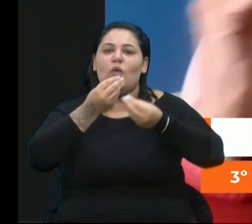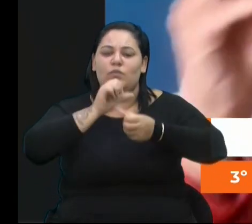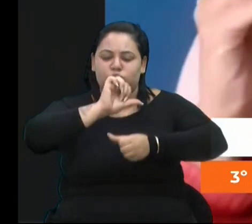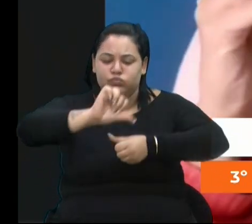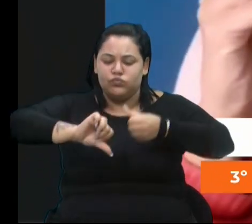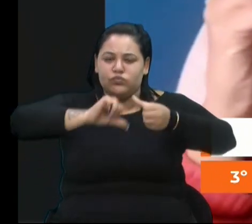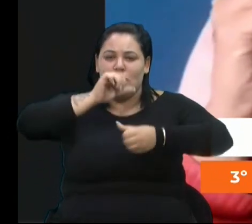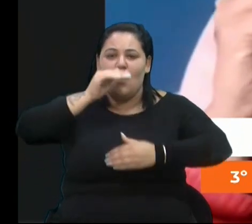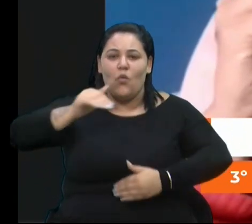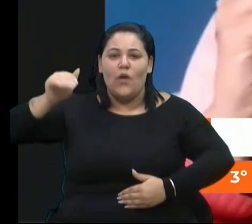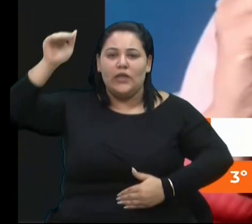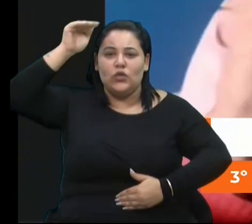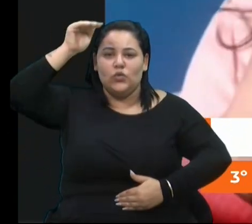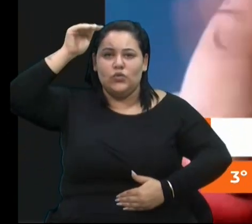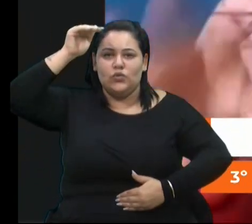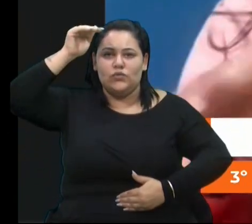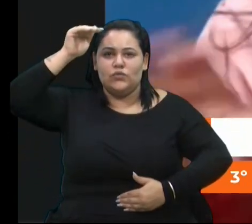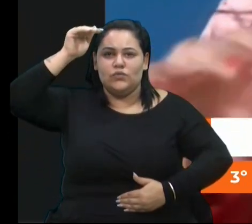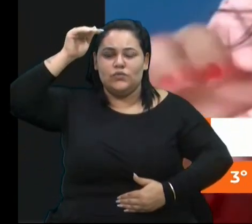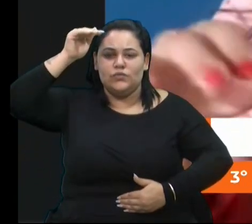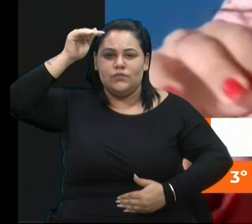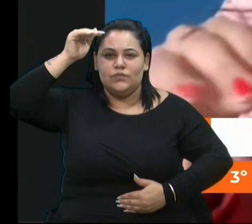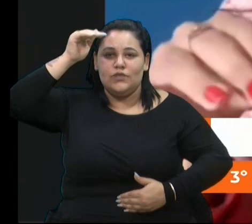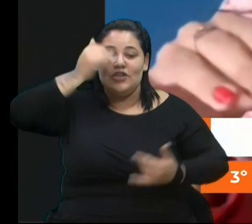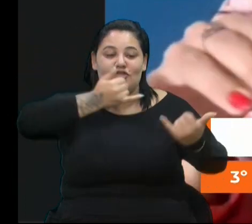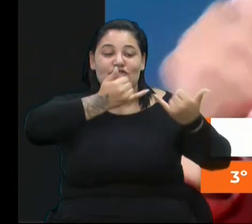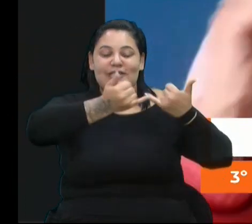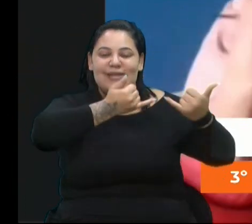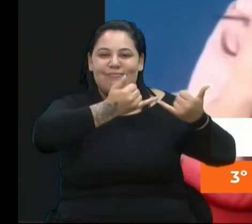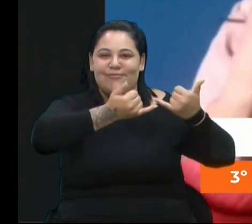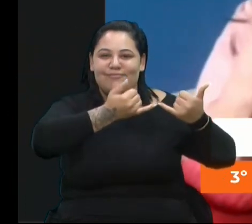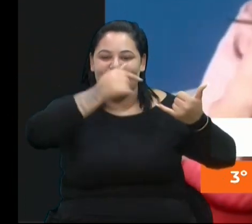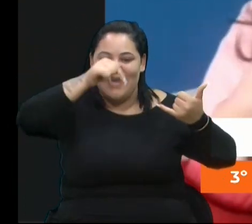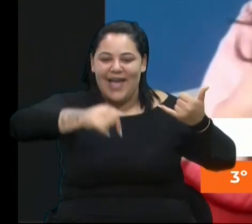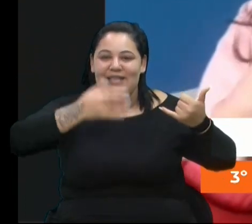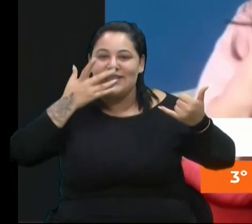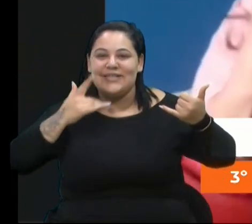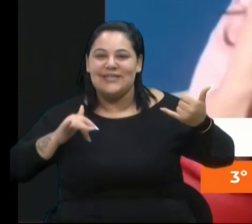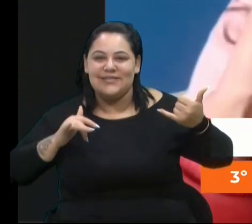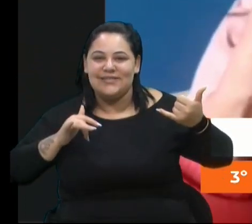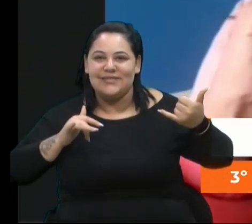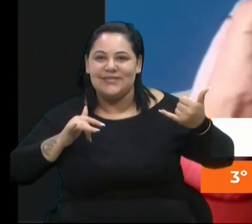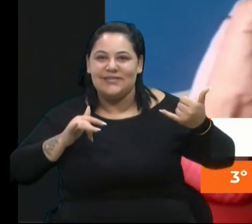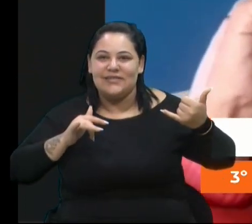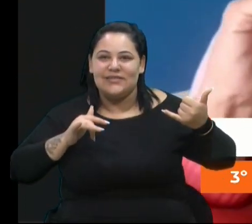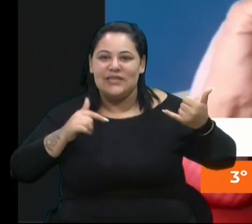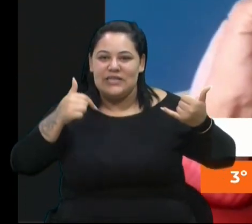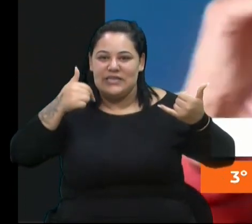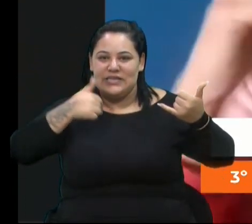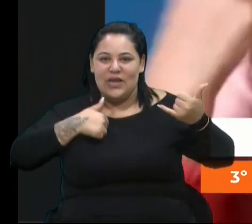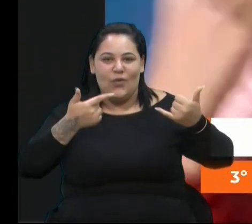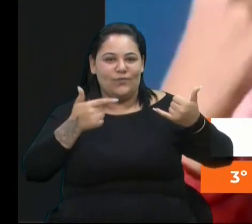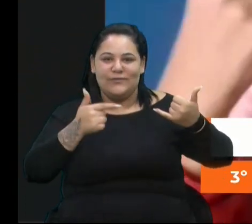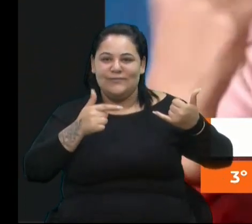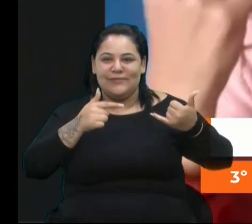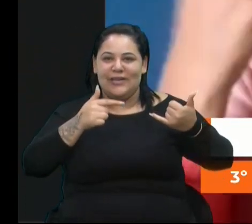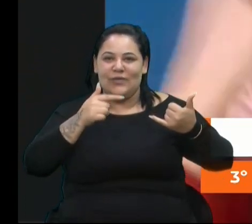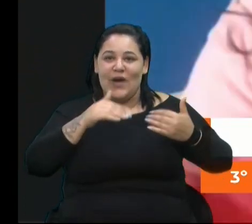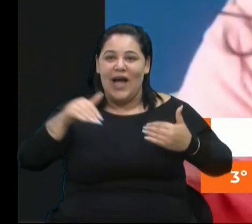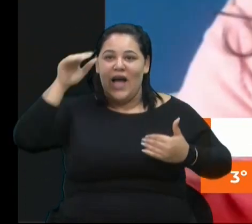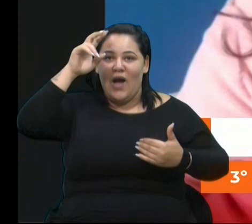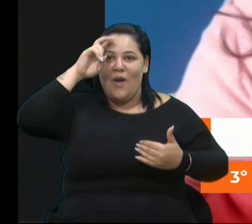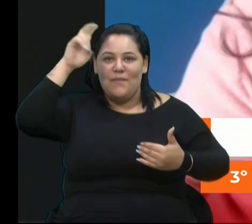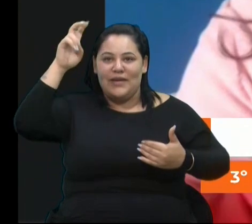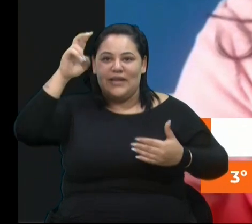tornar um adulto de referência para essas crianças e adolescentes, não sendo um auto-habilidoso? E sendo,